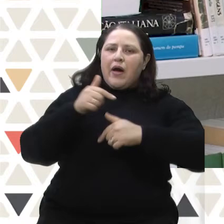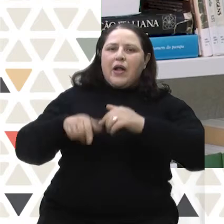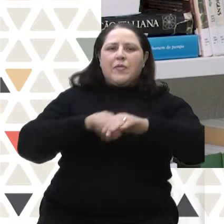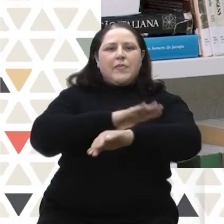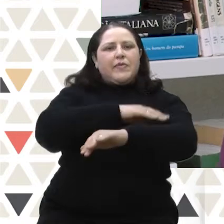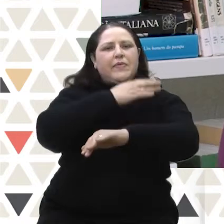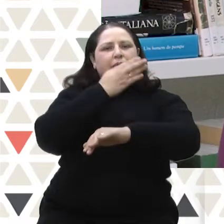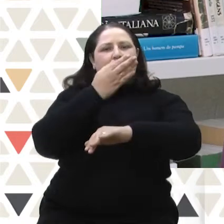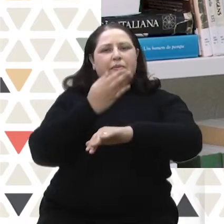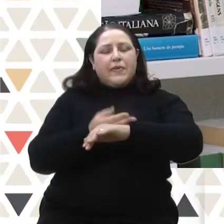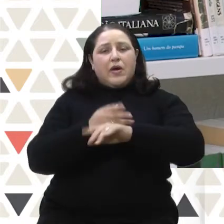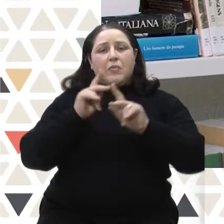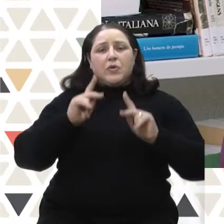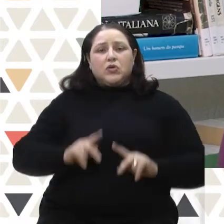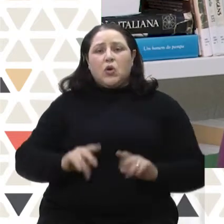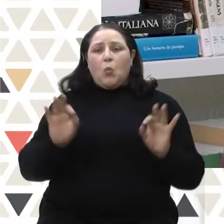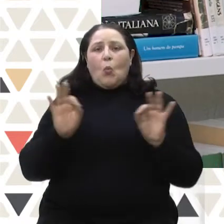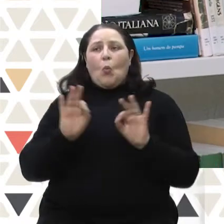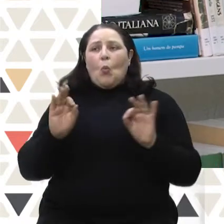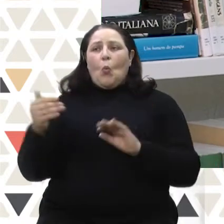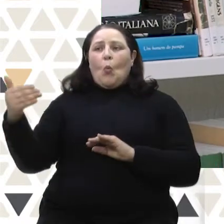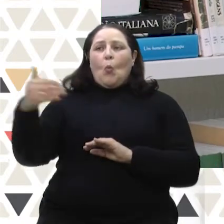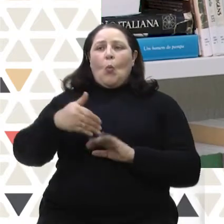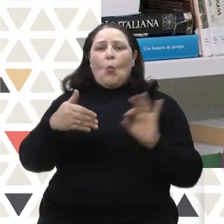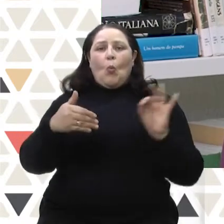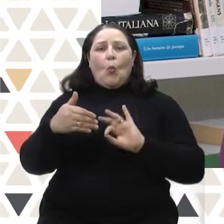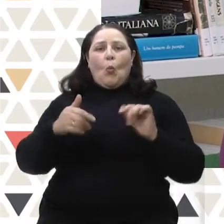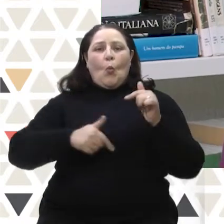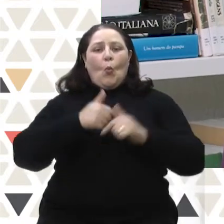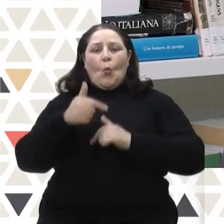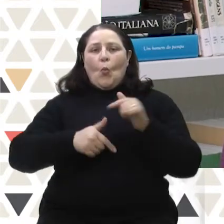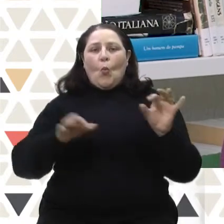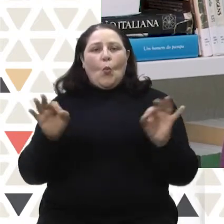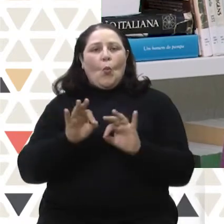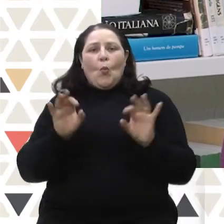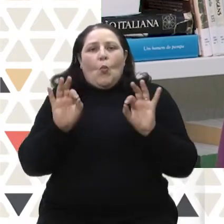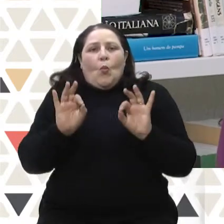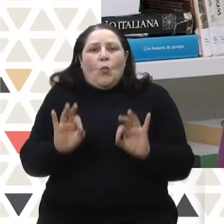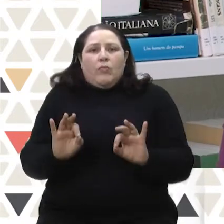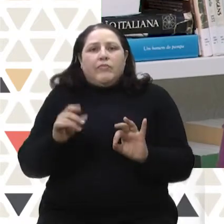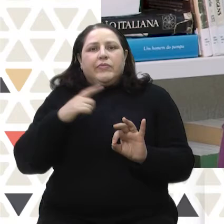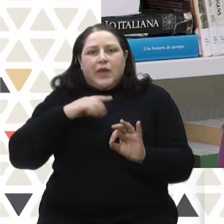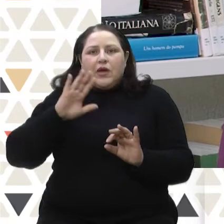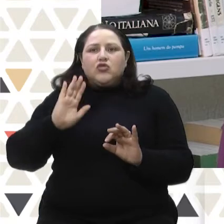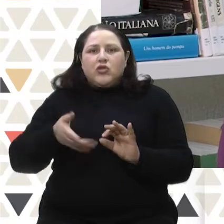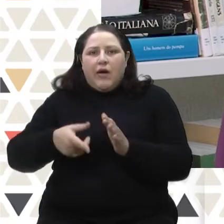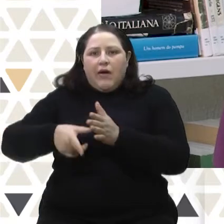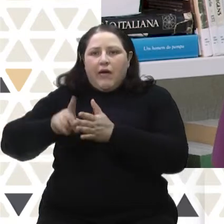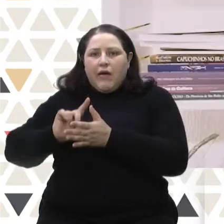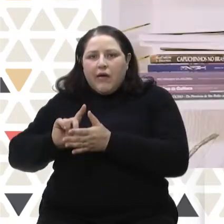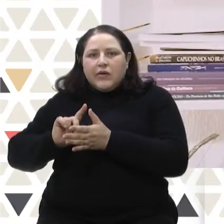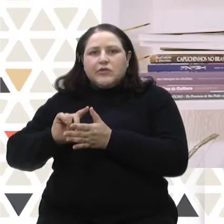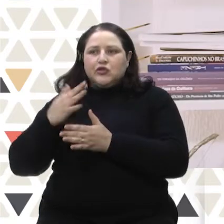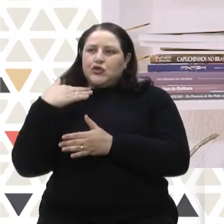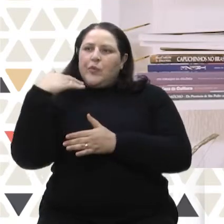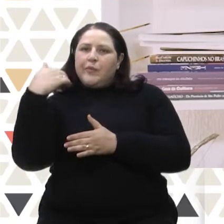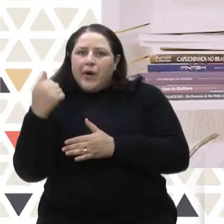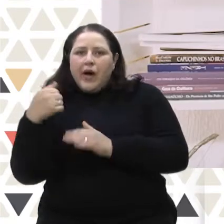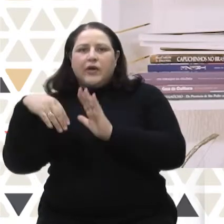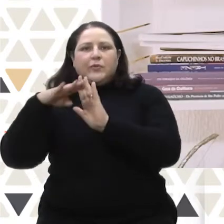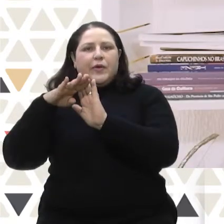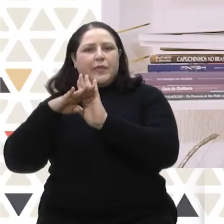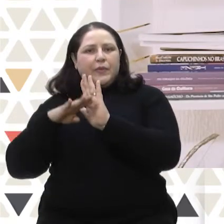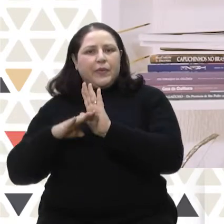esse processo eleitoral, que as eleições ocorram, ele não apareça e não desempenhe a sua função